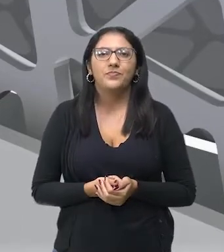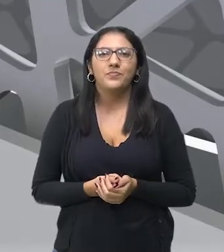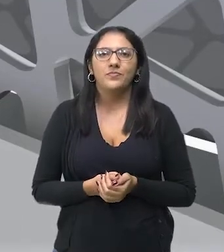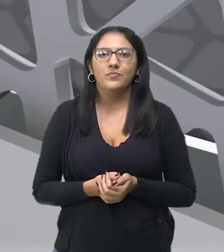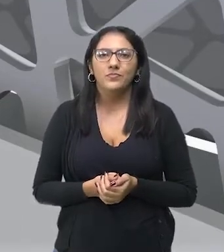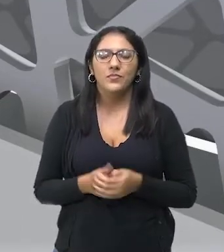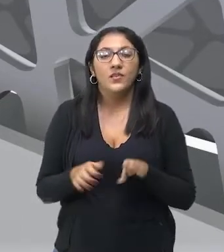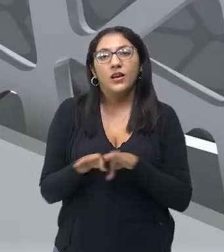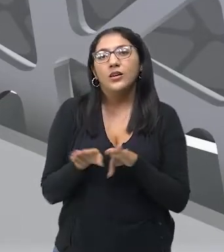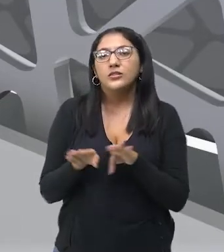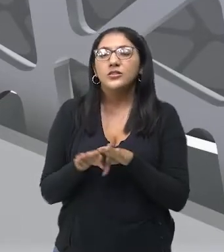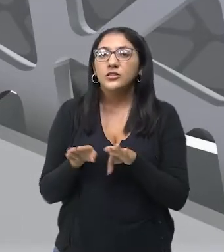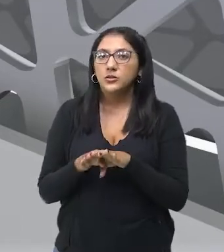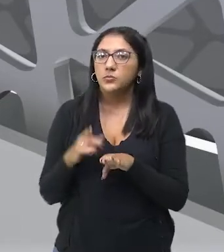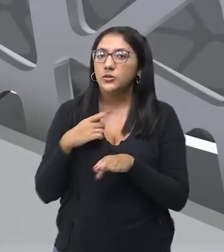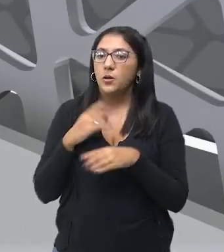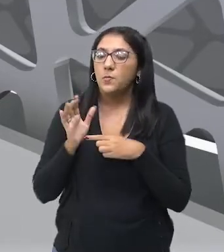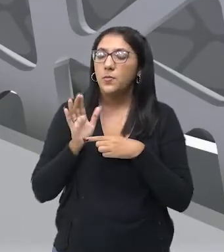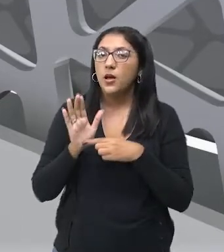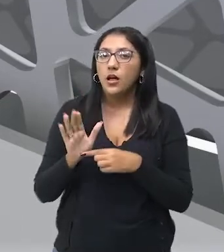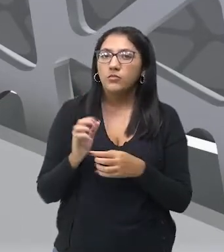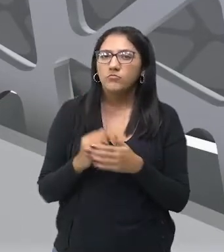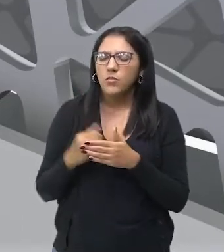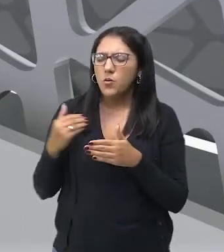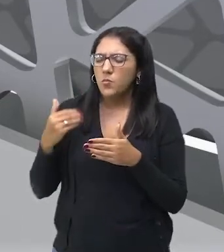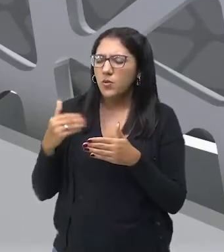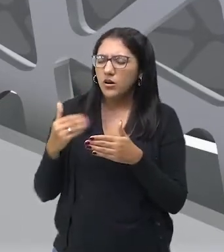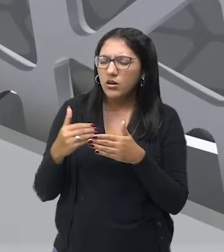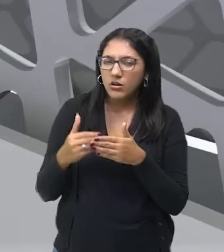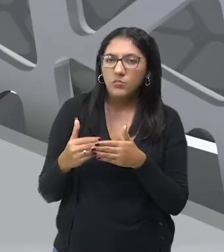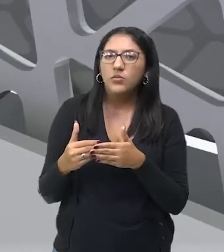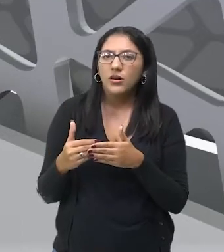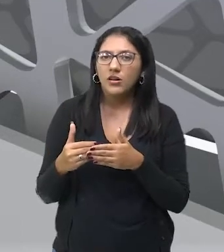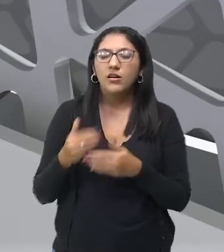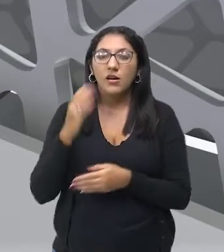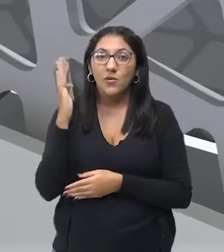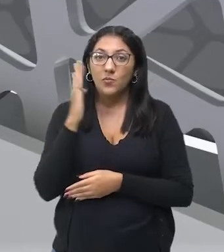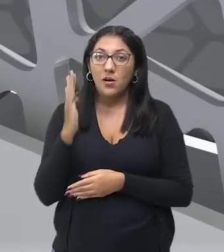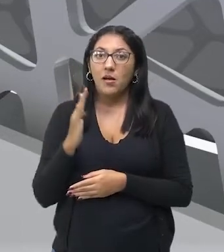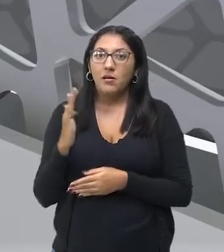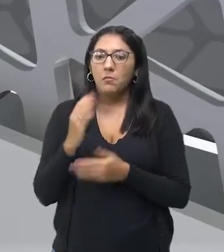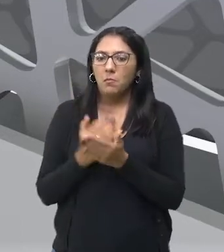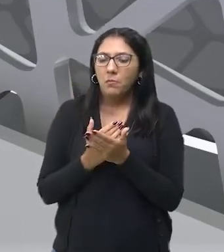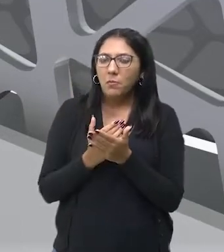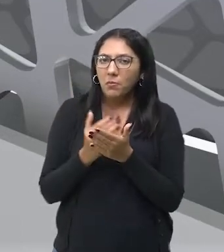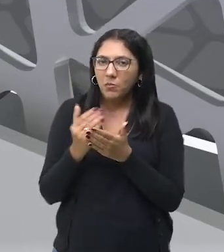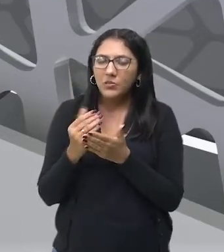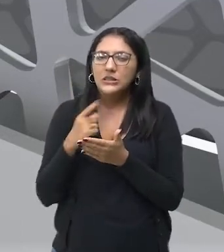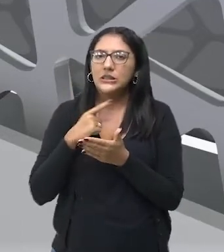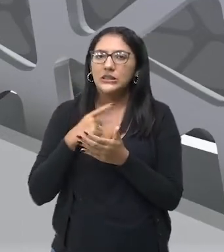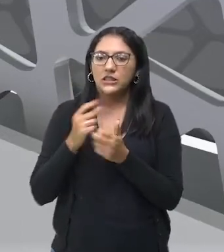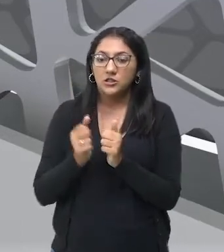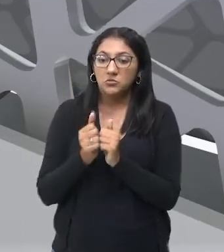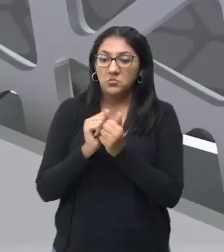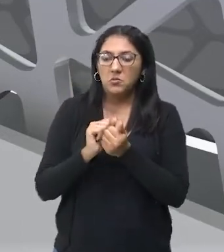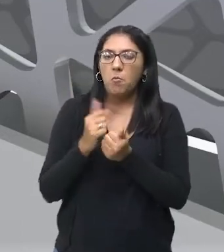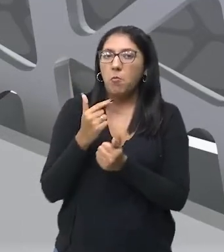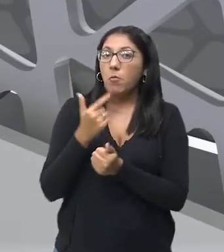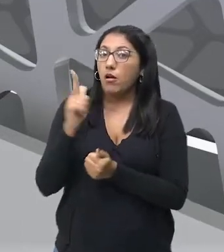ele está dizendo que, mais recentemente, como o Brasil começou a brilhar em outros